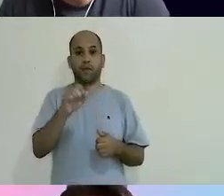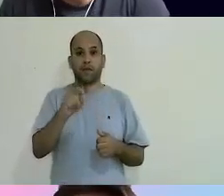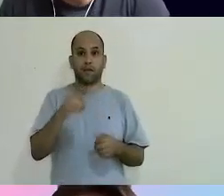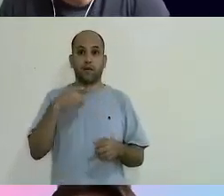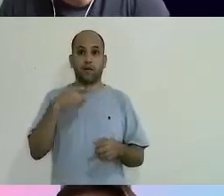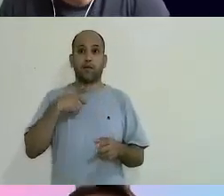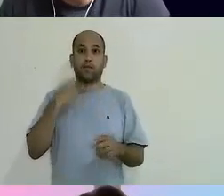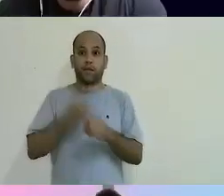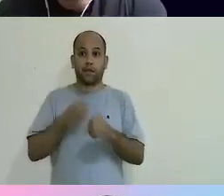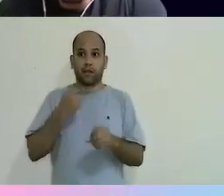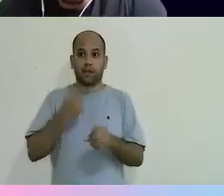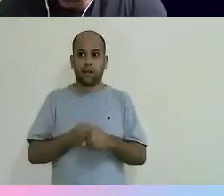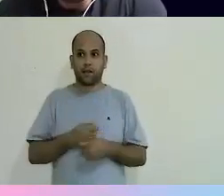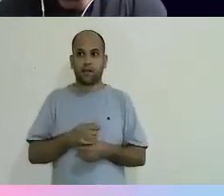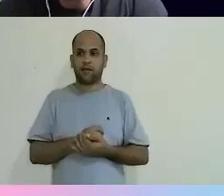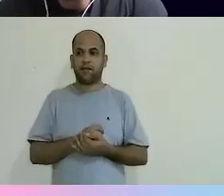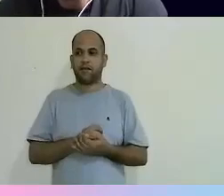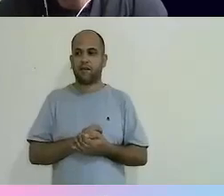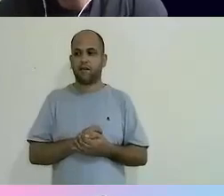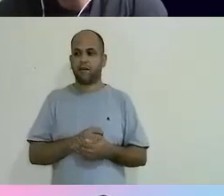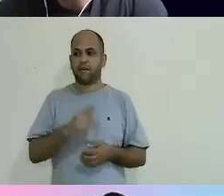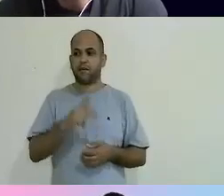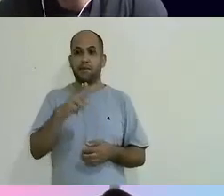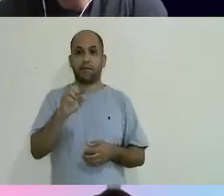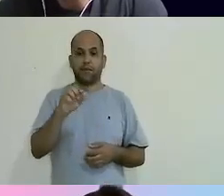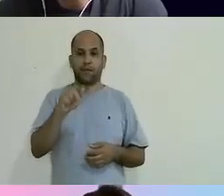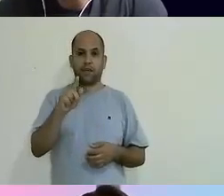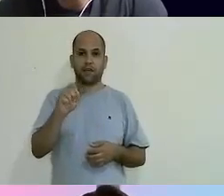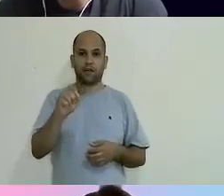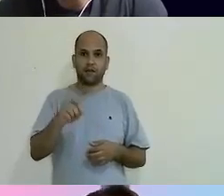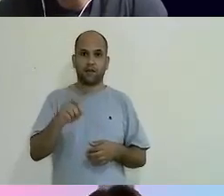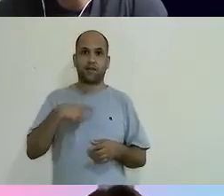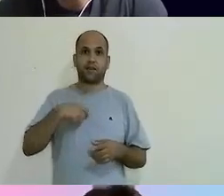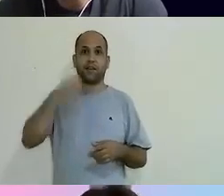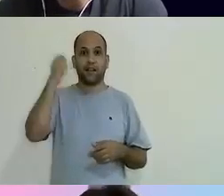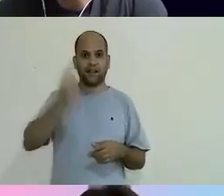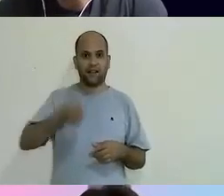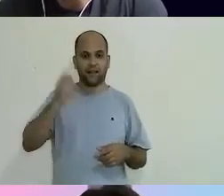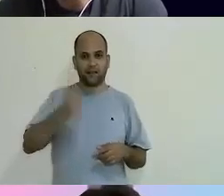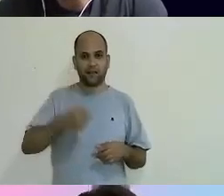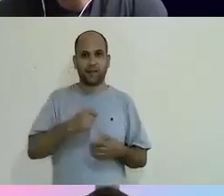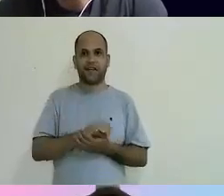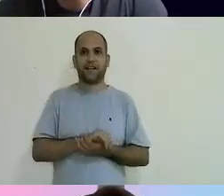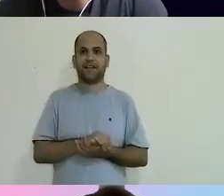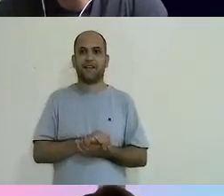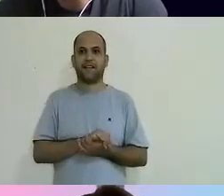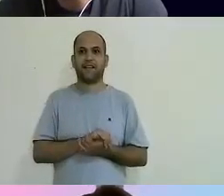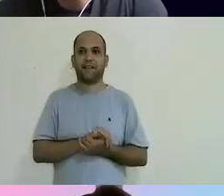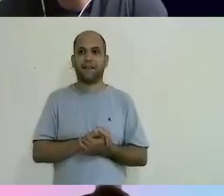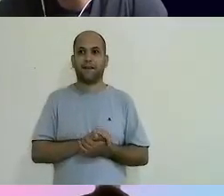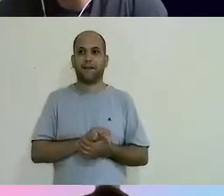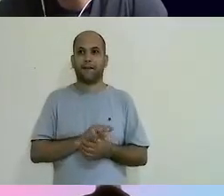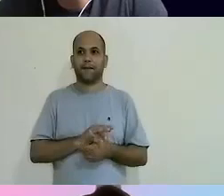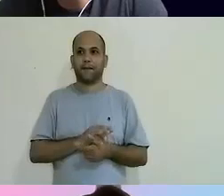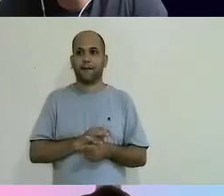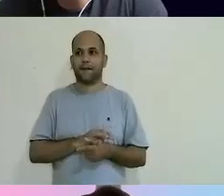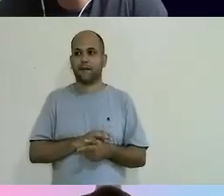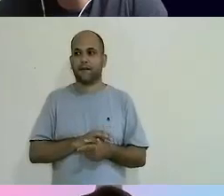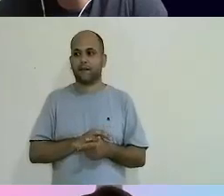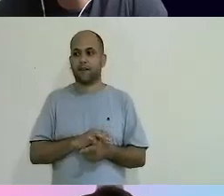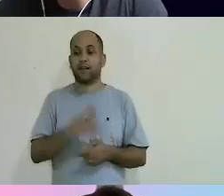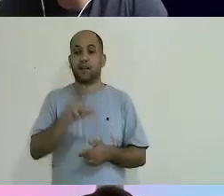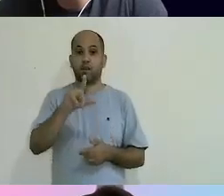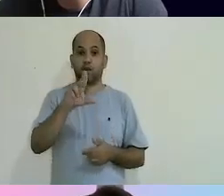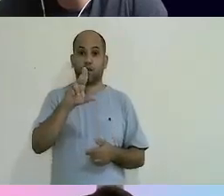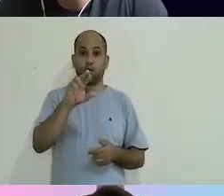tá, Sérgio? Prego só leva pancada. E aí, Lucas,